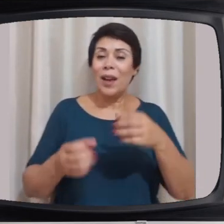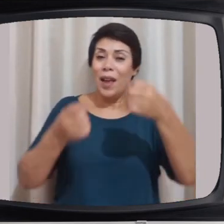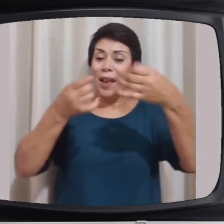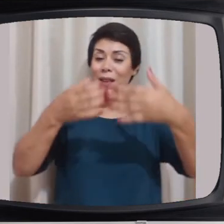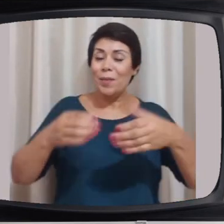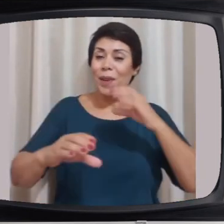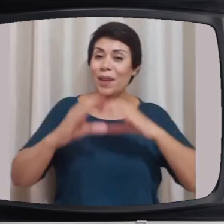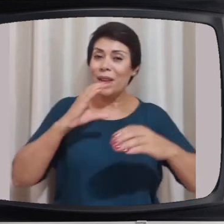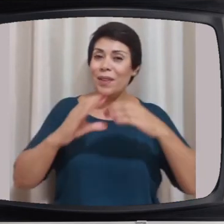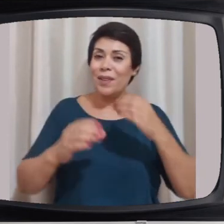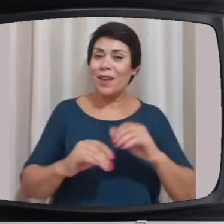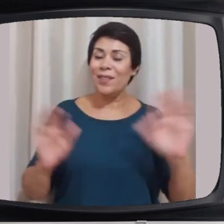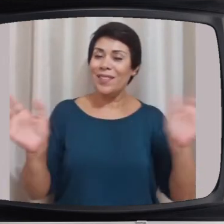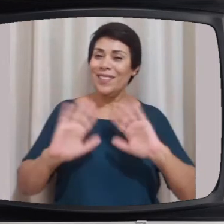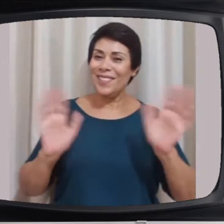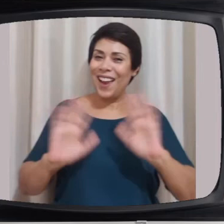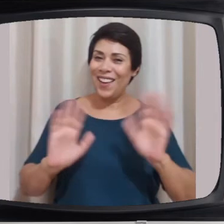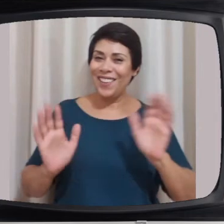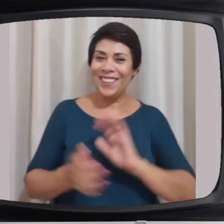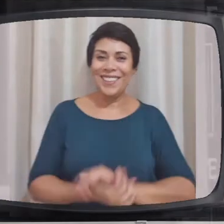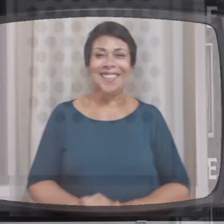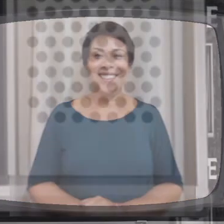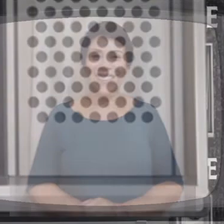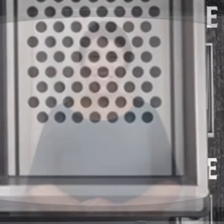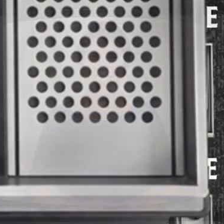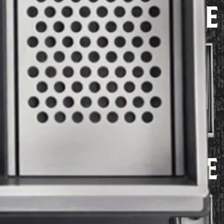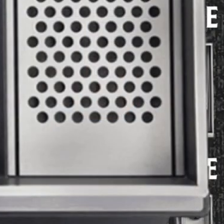vejo no próximo vídeo. Valeu!